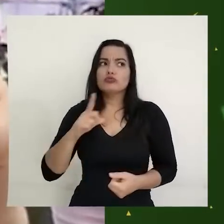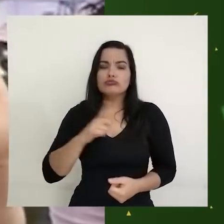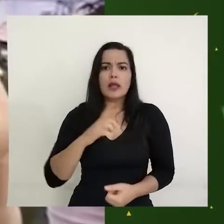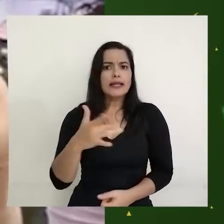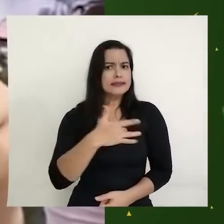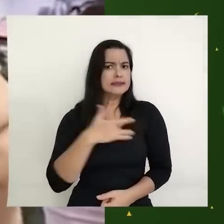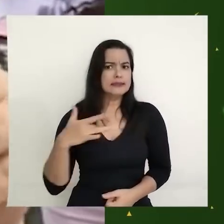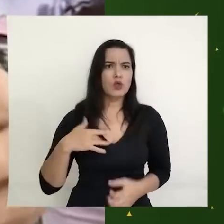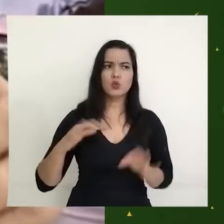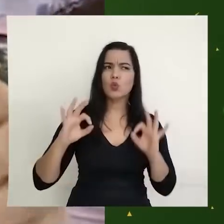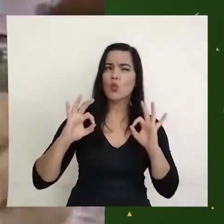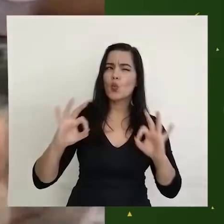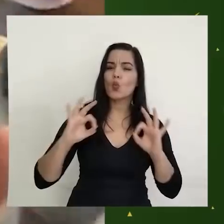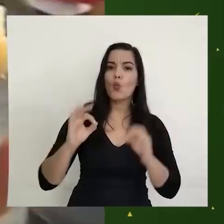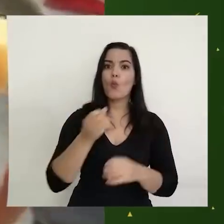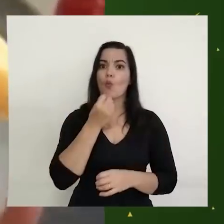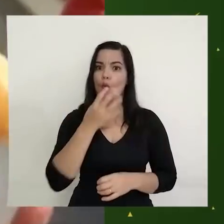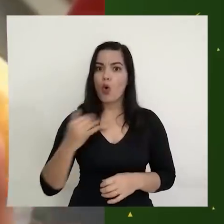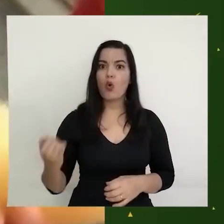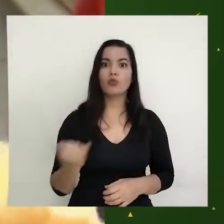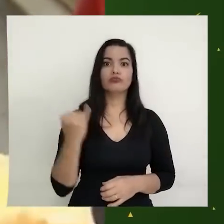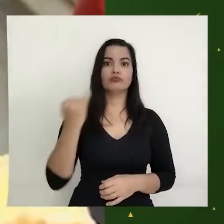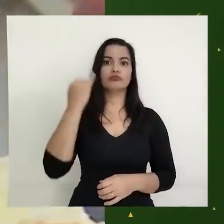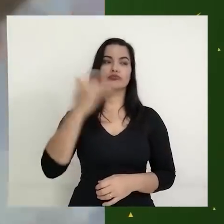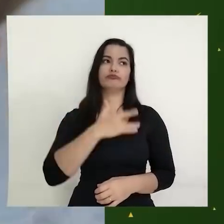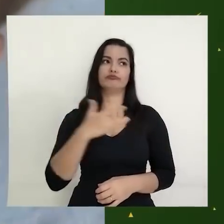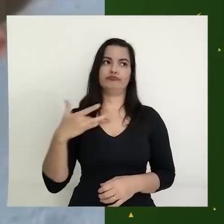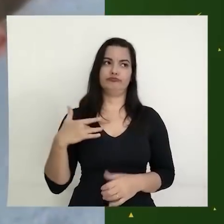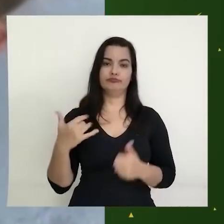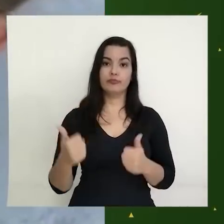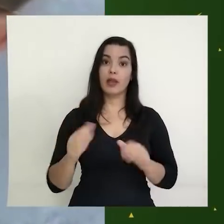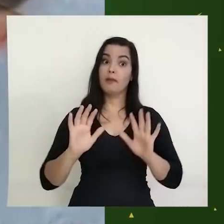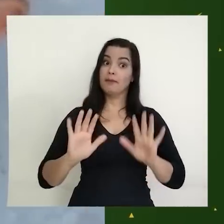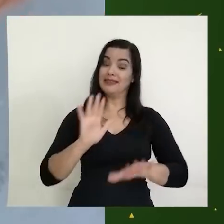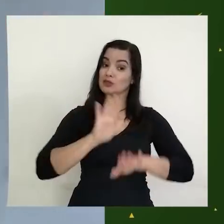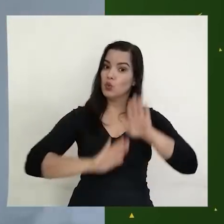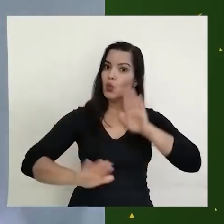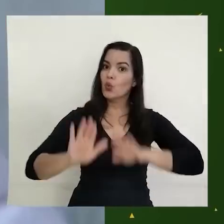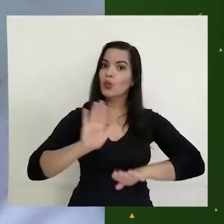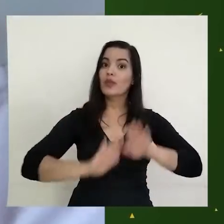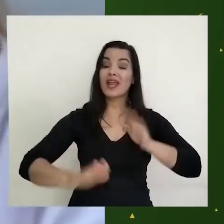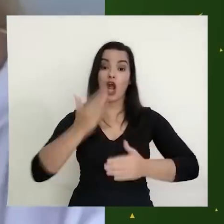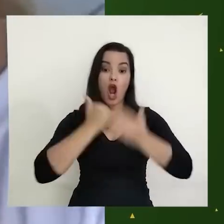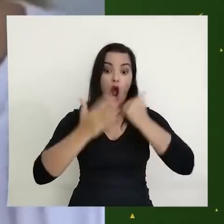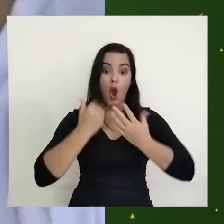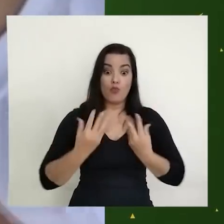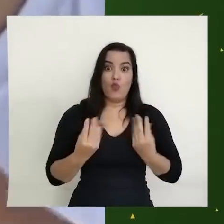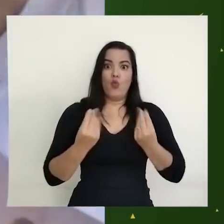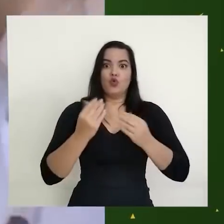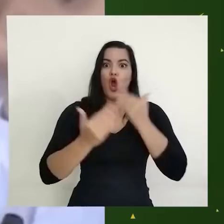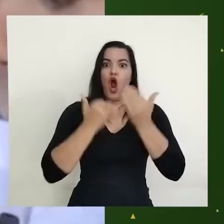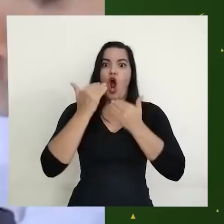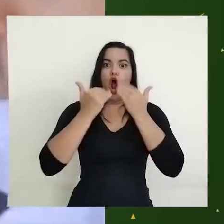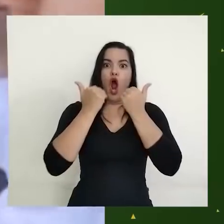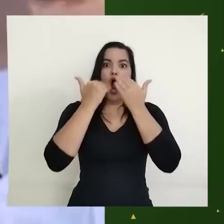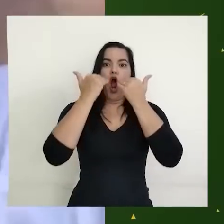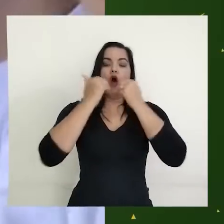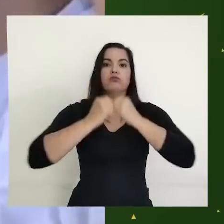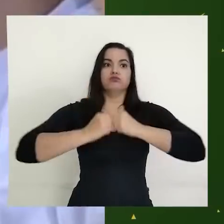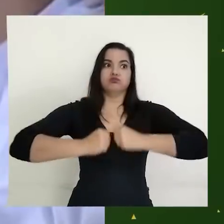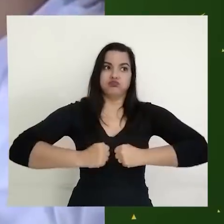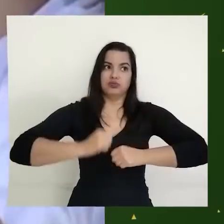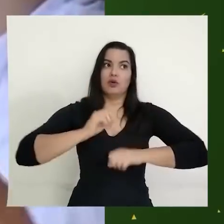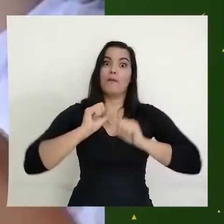em proteínas e vitaminas, Kika. Mas é bom não exagerar, porque comendo muito pão você pode